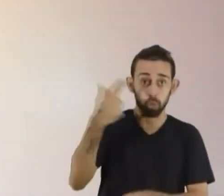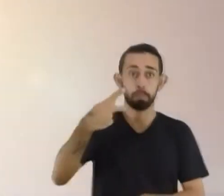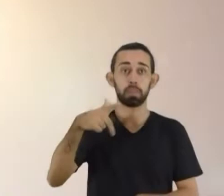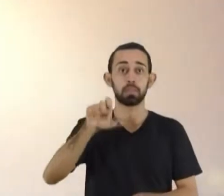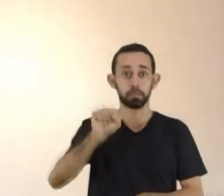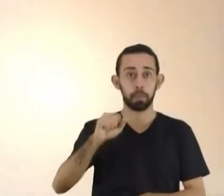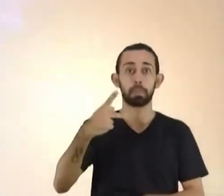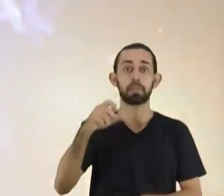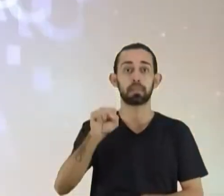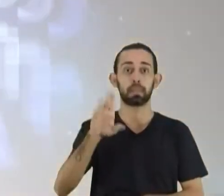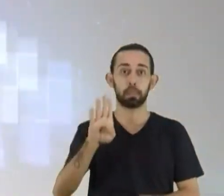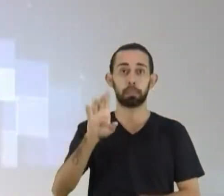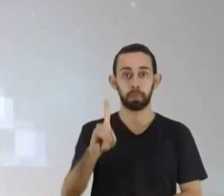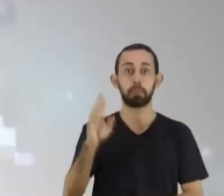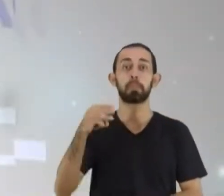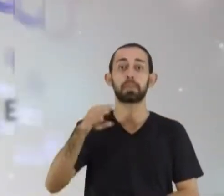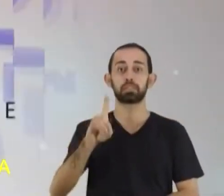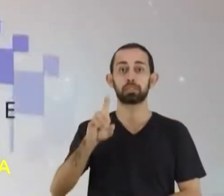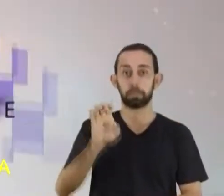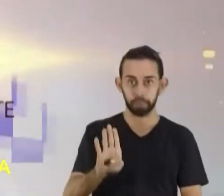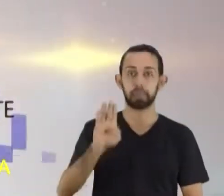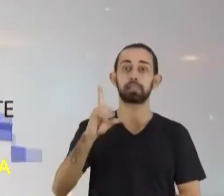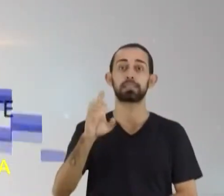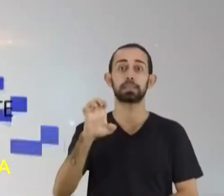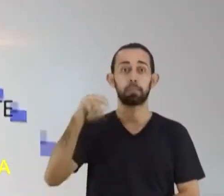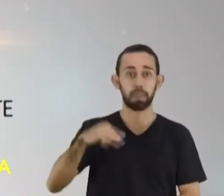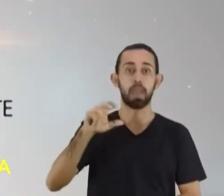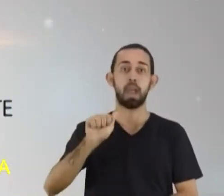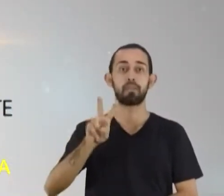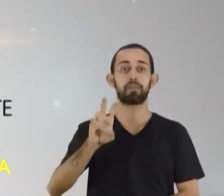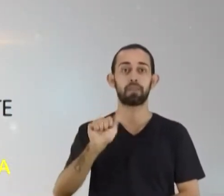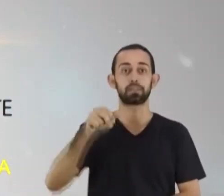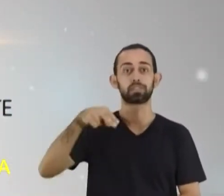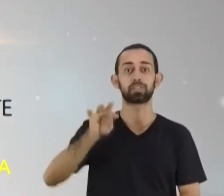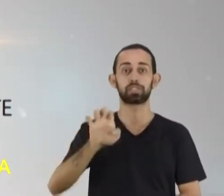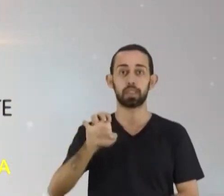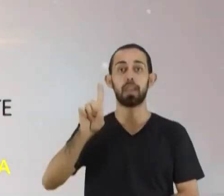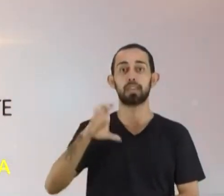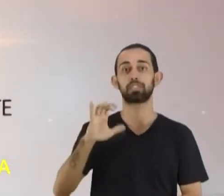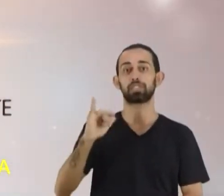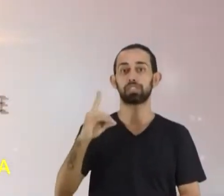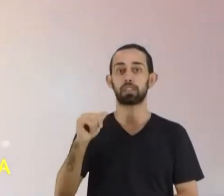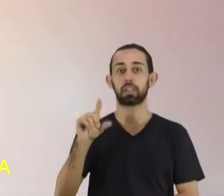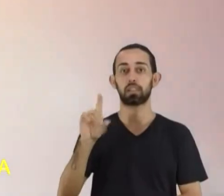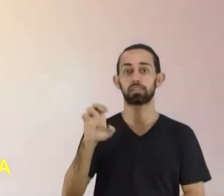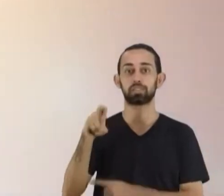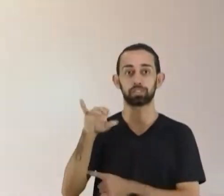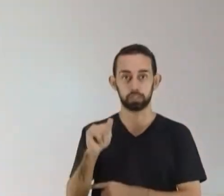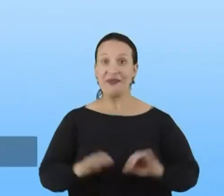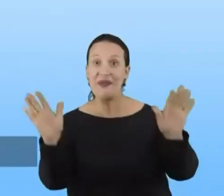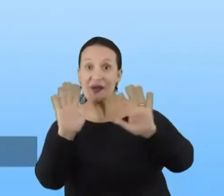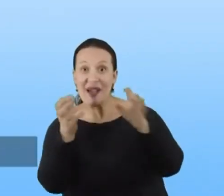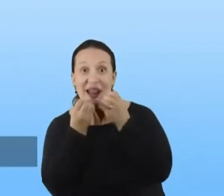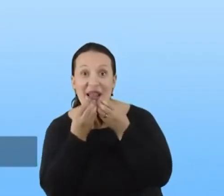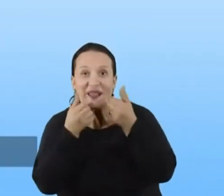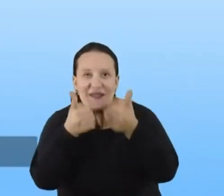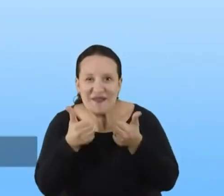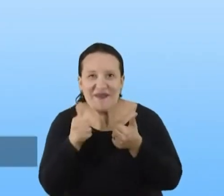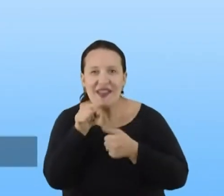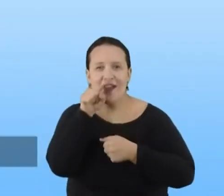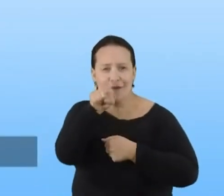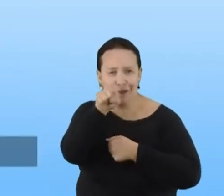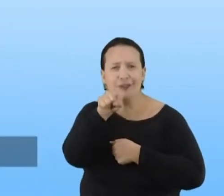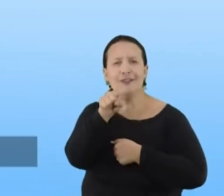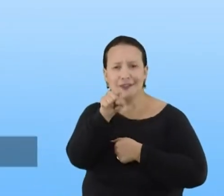Começa agora o programa da Coligação Sol, PSL, PSDB, MDB, DEM, Avante e Cidadania. Olá, tudo